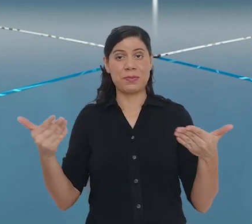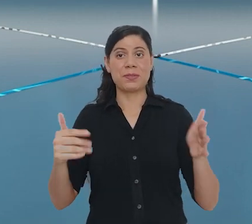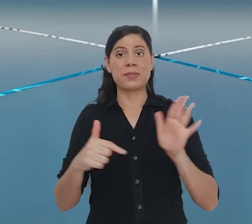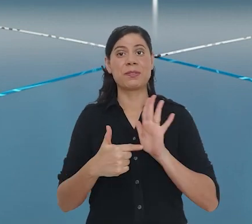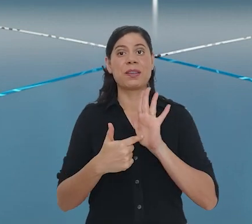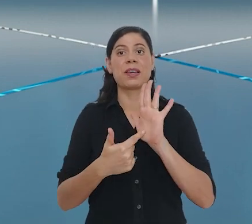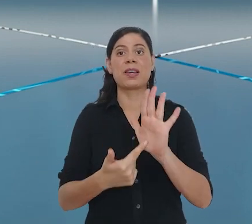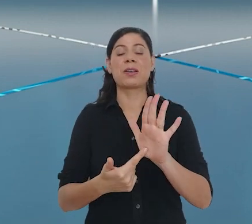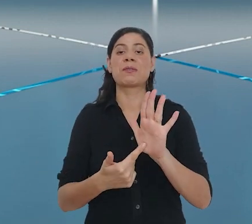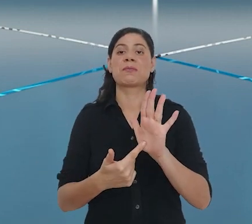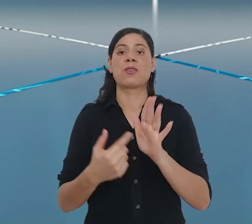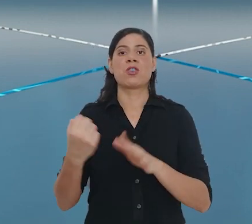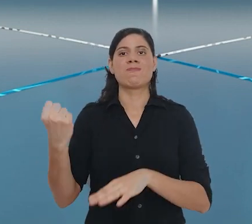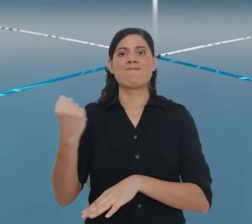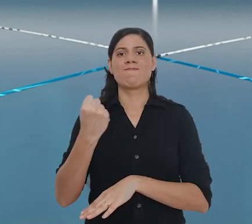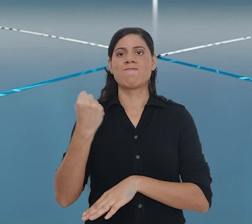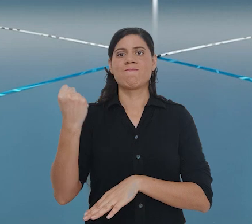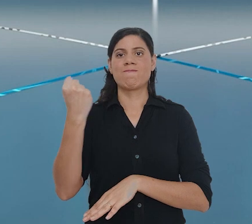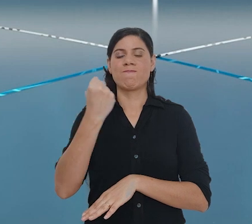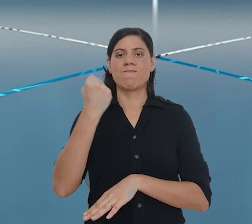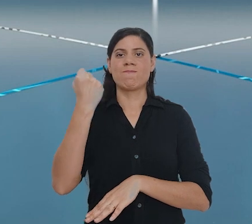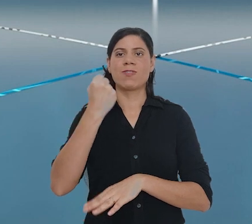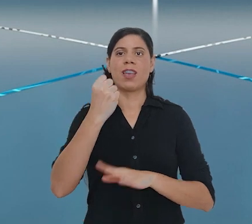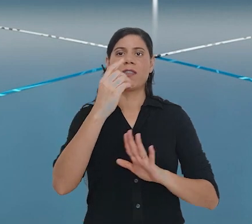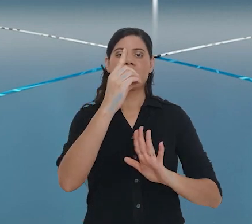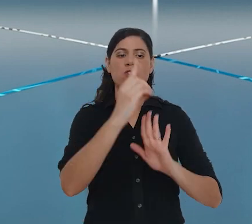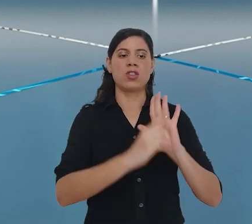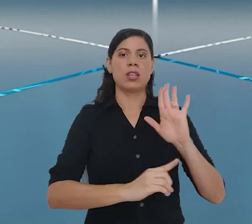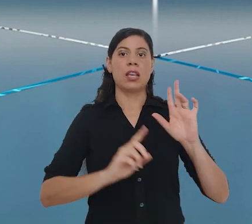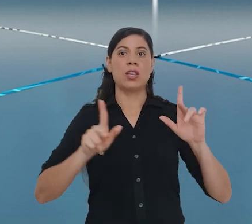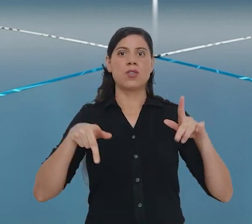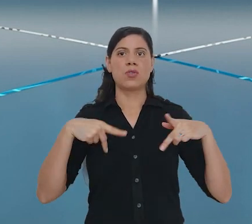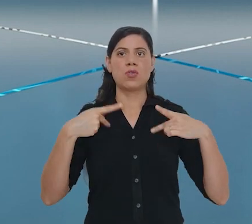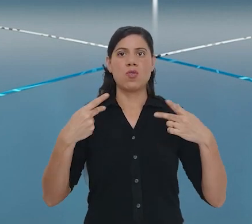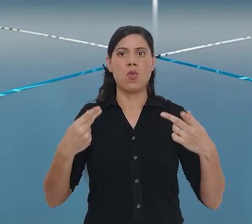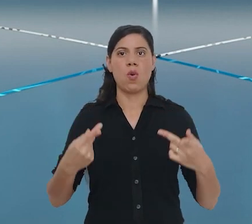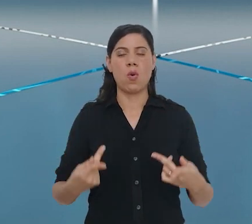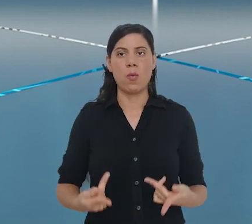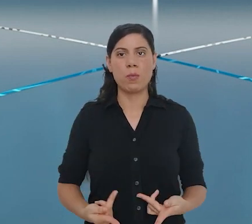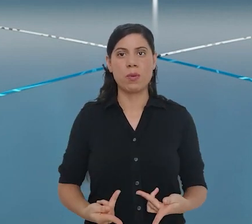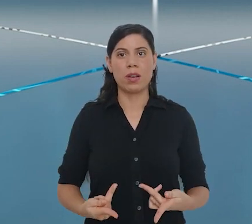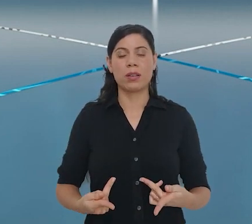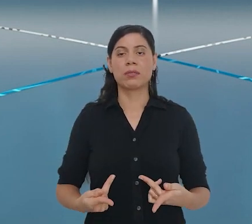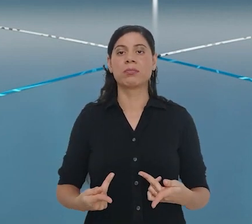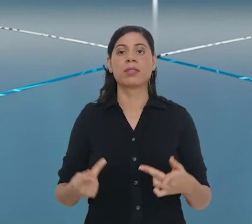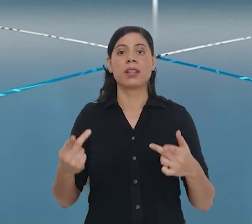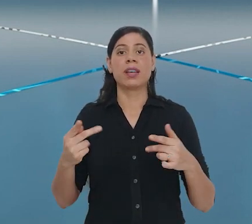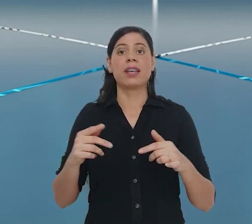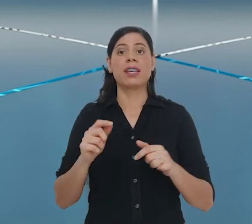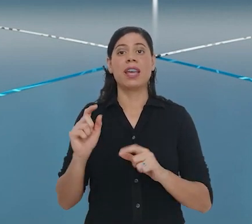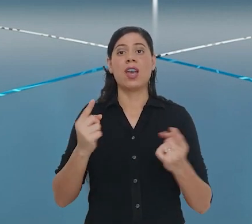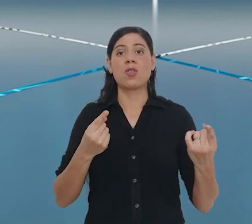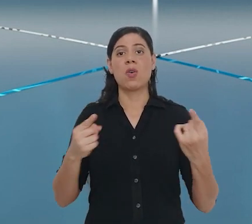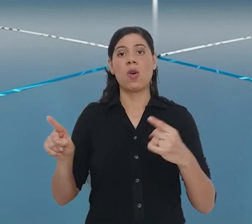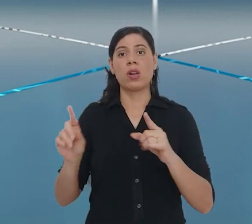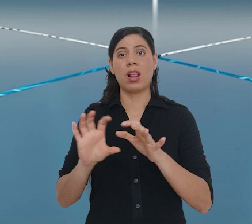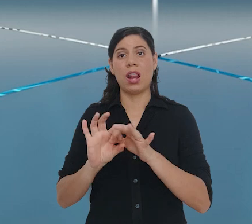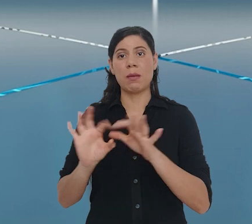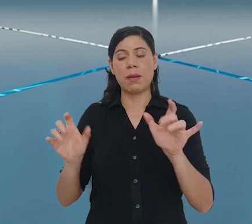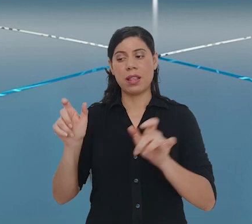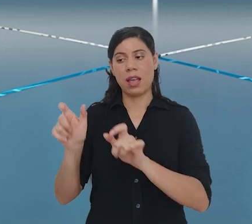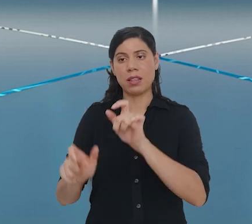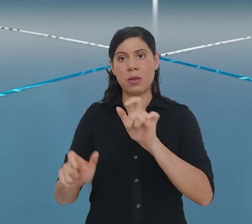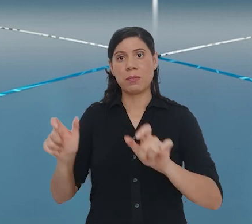edição vai abordar uma grave violação aos direitos humanos que restringe a liberdade do indivíduo e